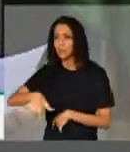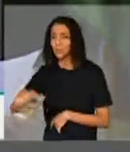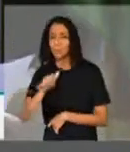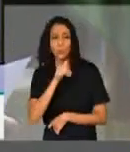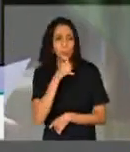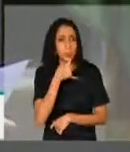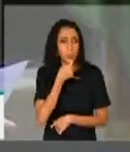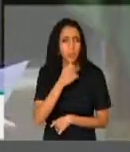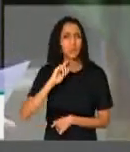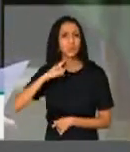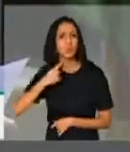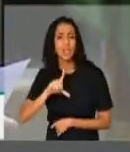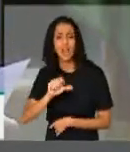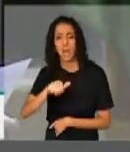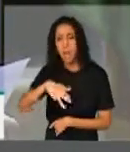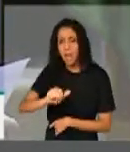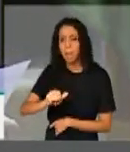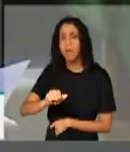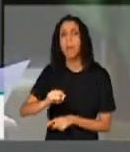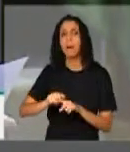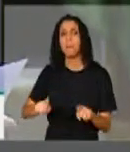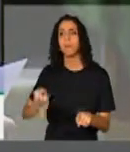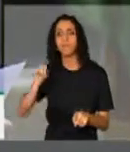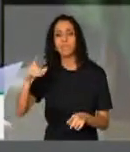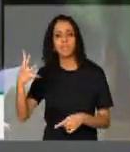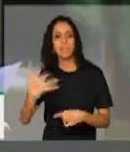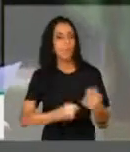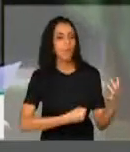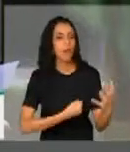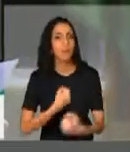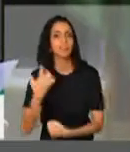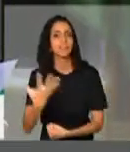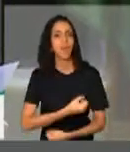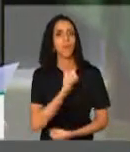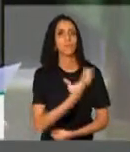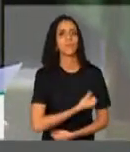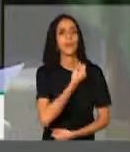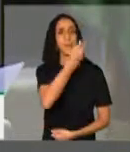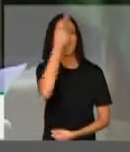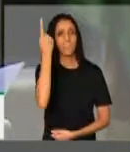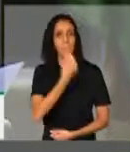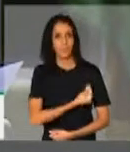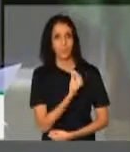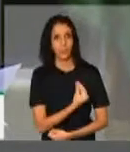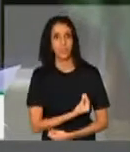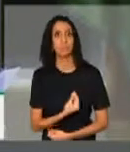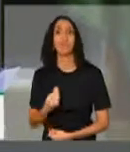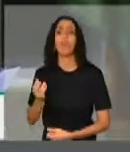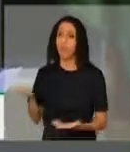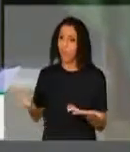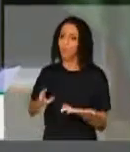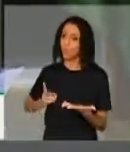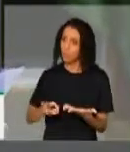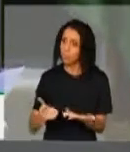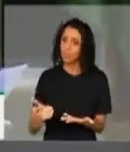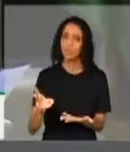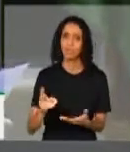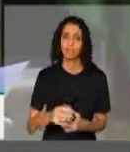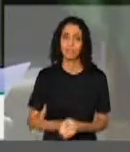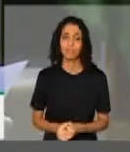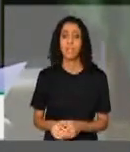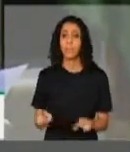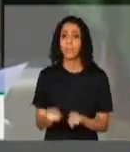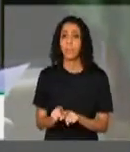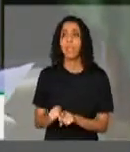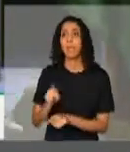com tanta lama e destruição salvaram vidas e tentar o dia e noite resolver o caos que ainda permanece dizemos até